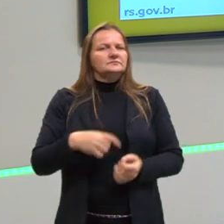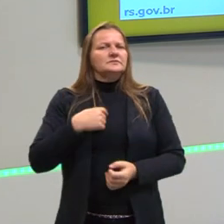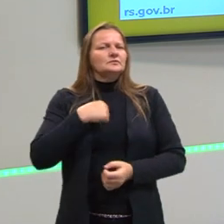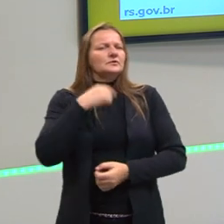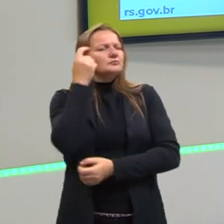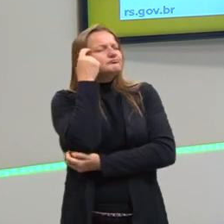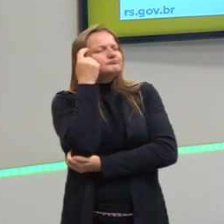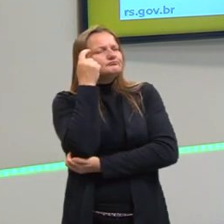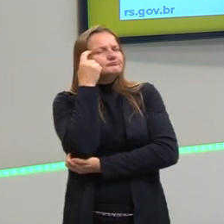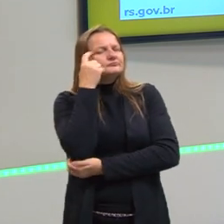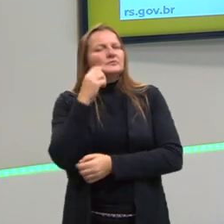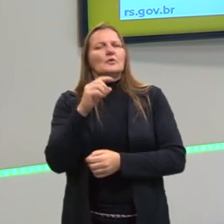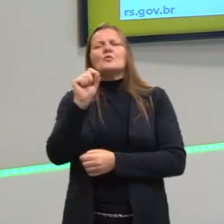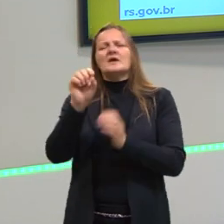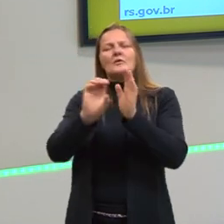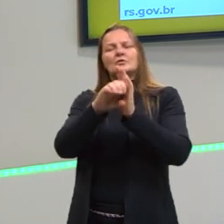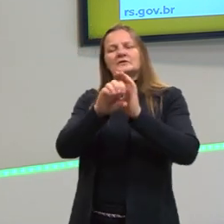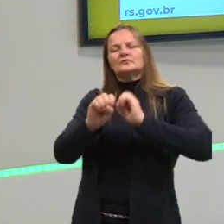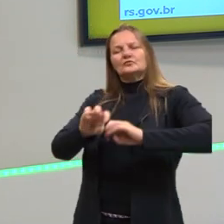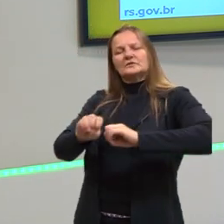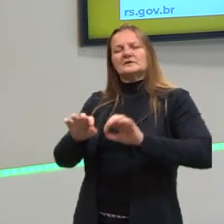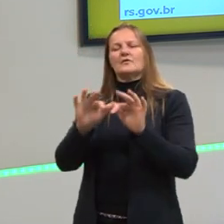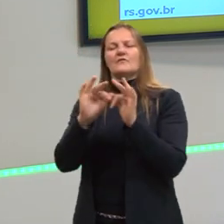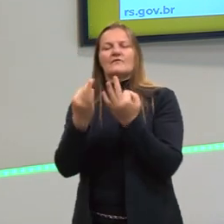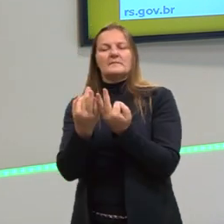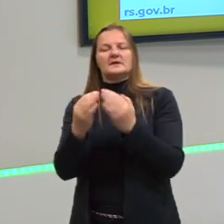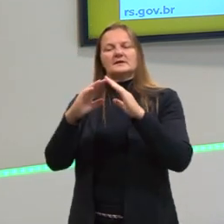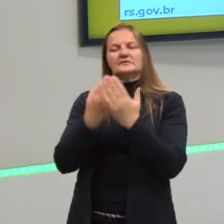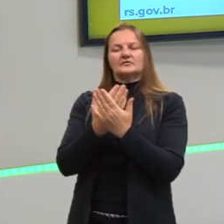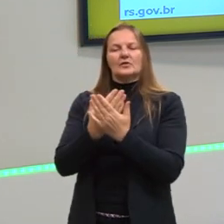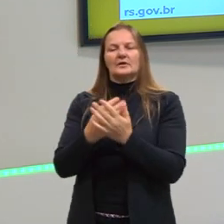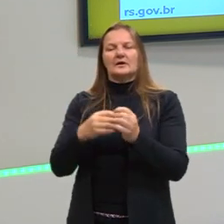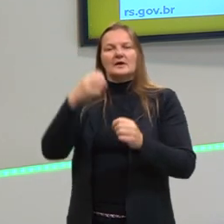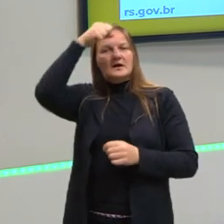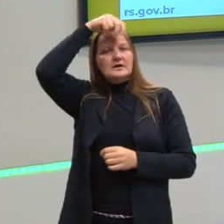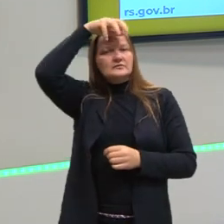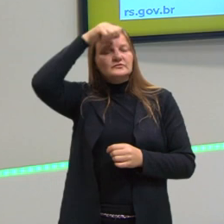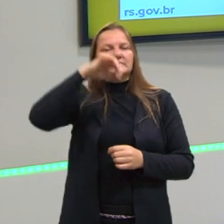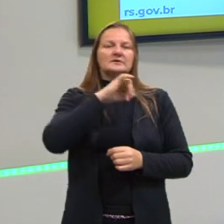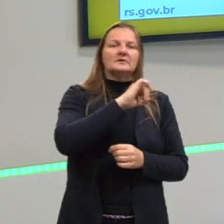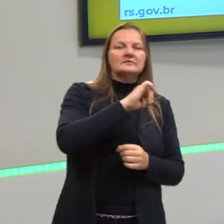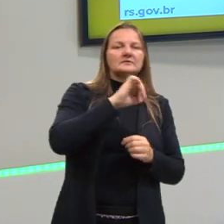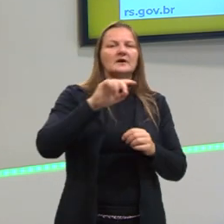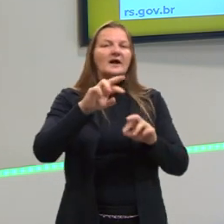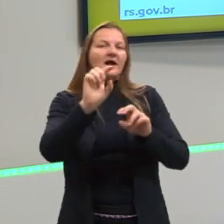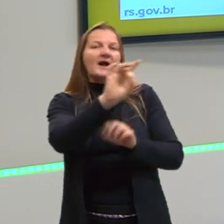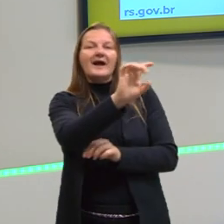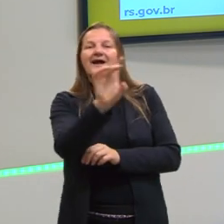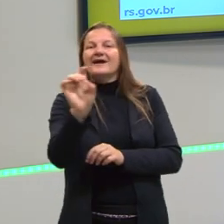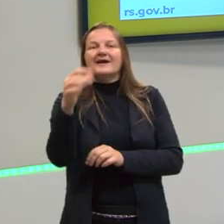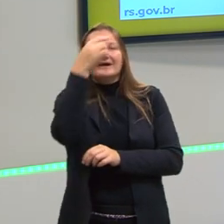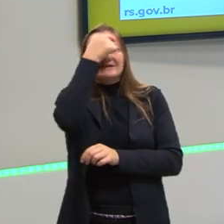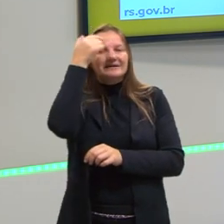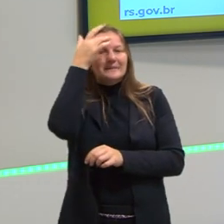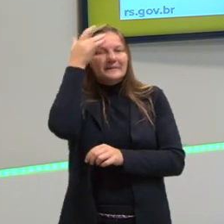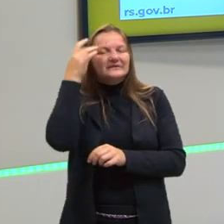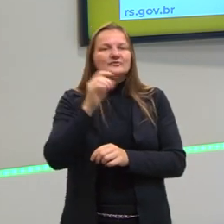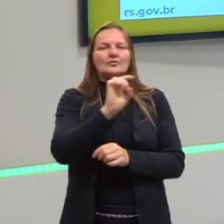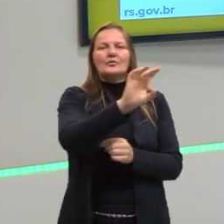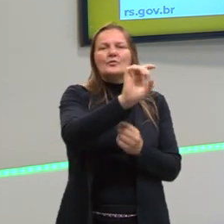uma ideia sobre educação sobre a família sobre a escola a Suzana ter uma ideia a Lucinéia também tem outra ideia o